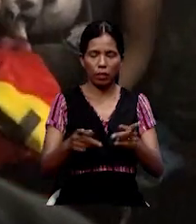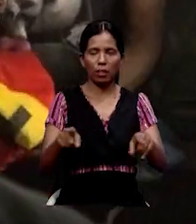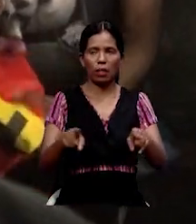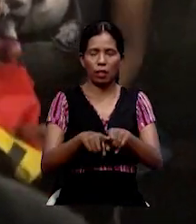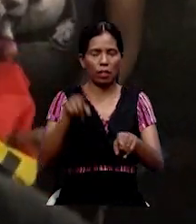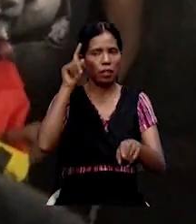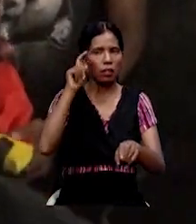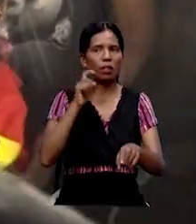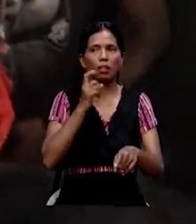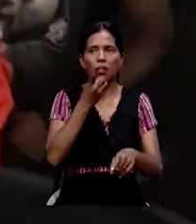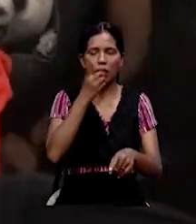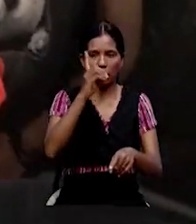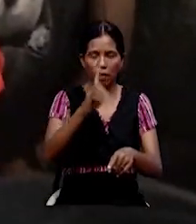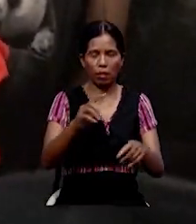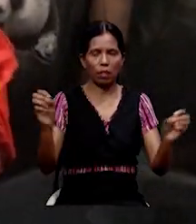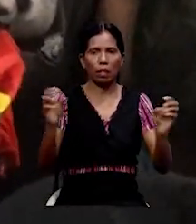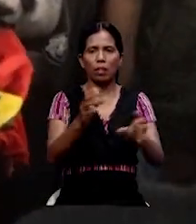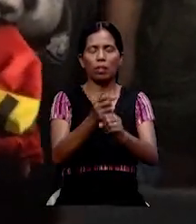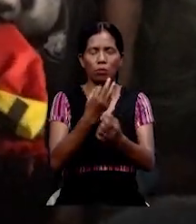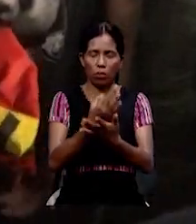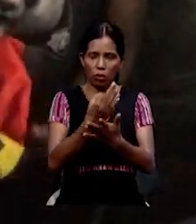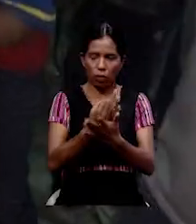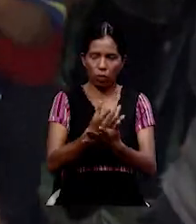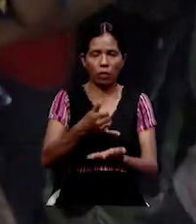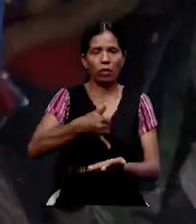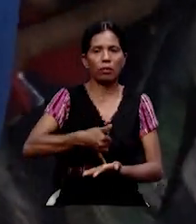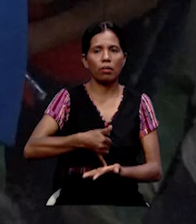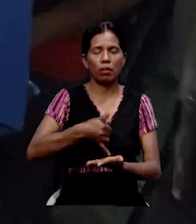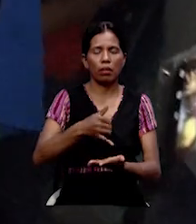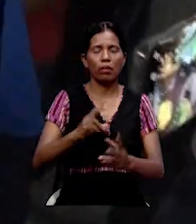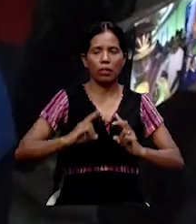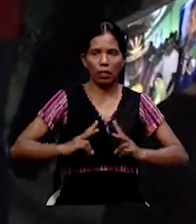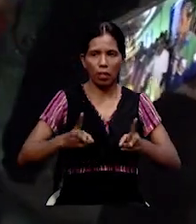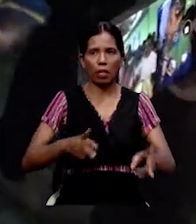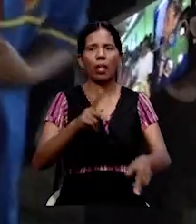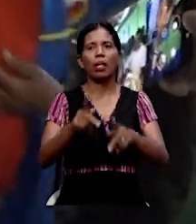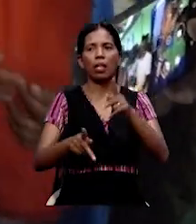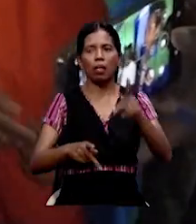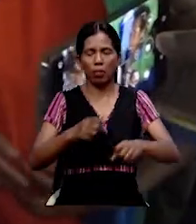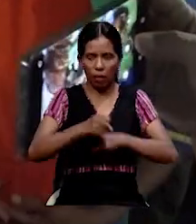Musmão Mos, declara, se la simo osa no medalha Veterano Nian, bairre emanebe